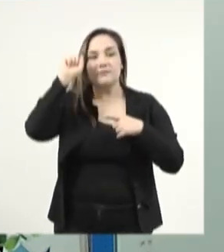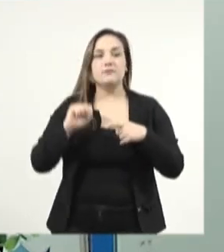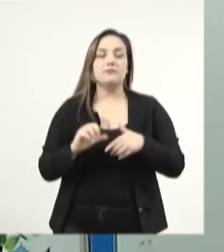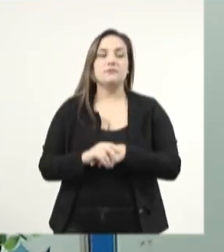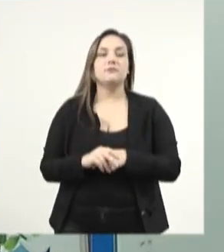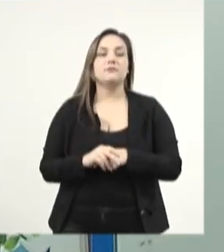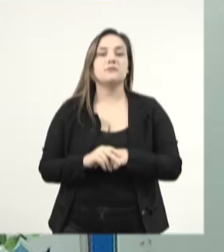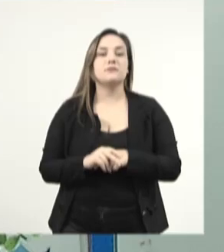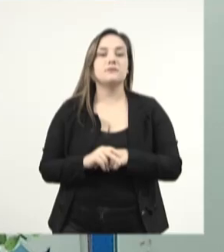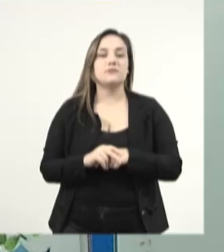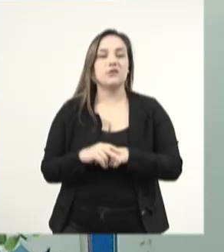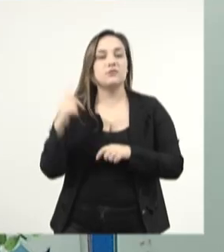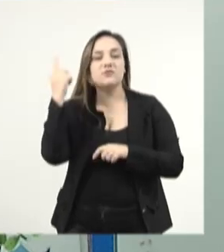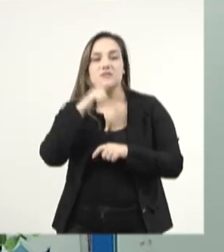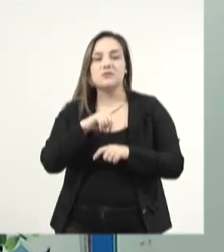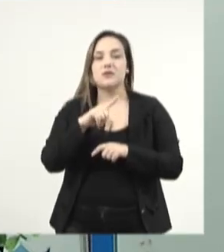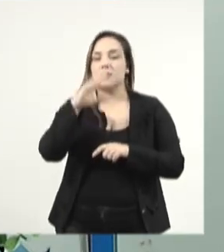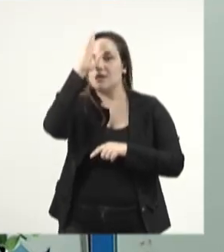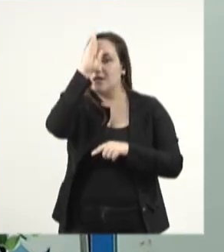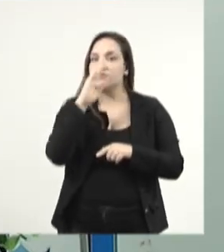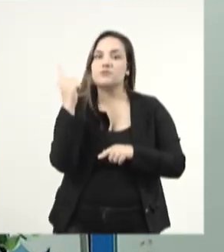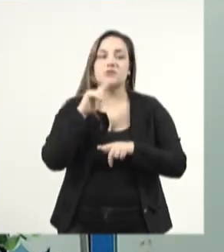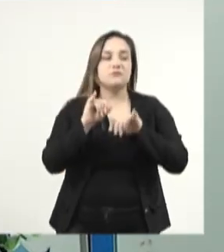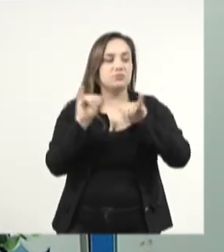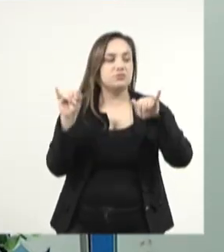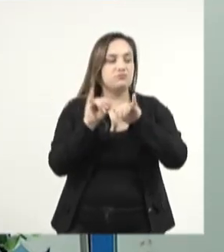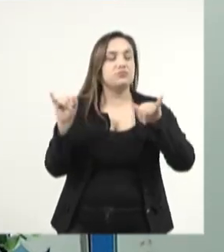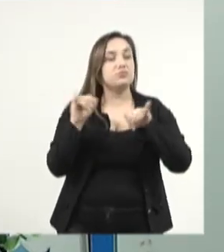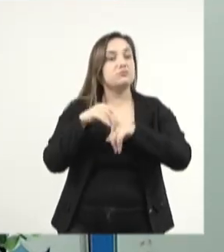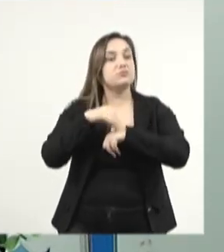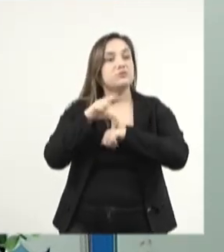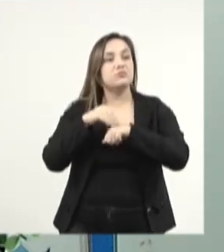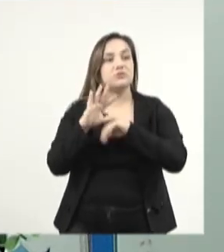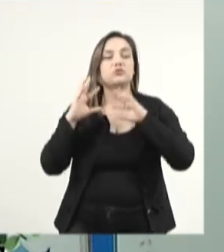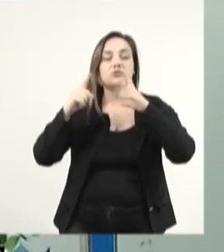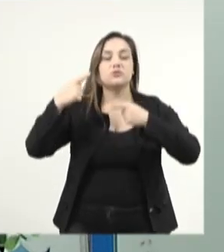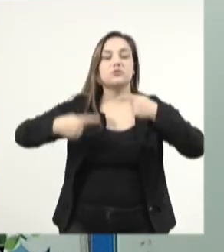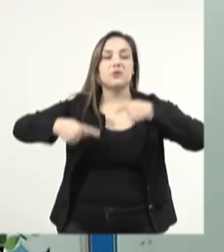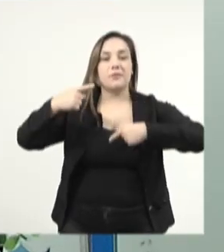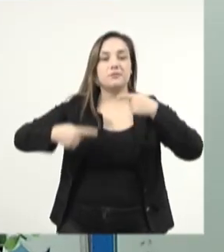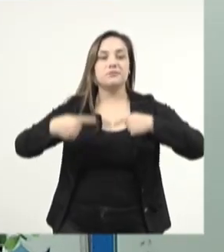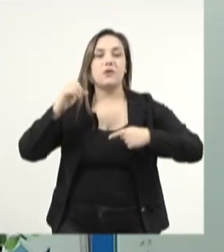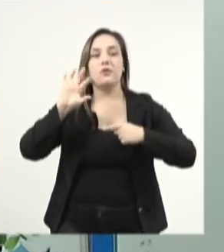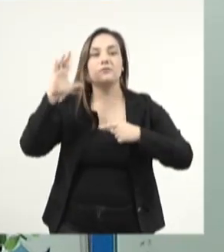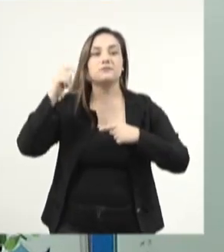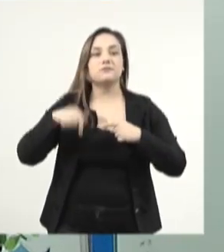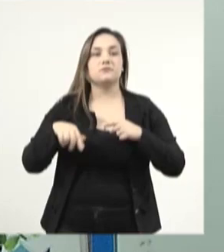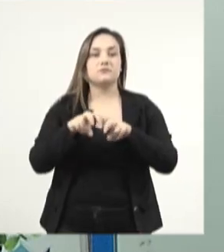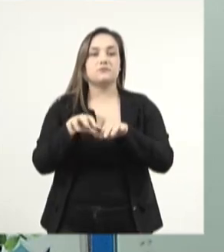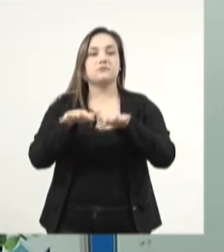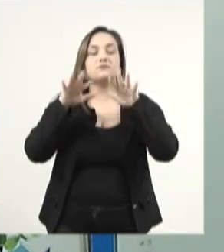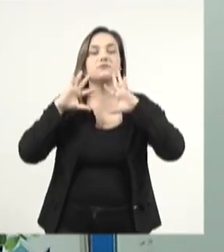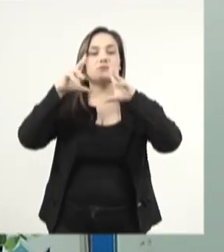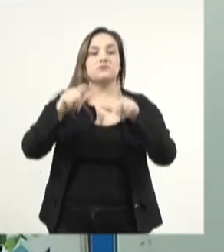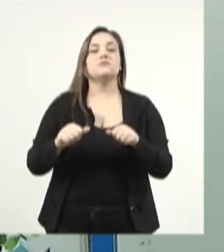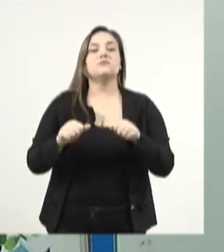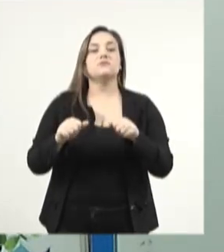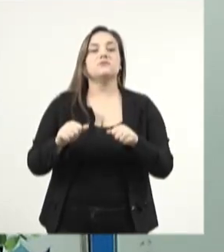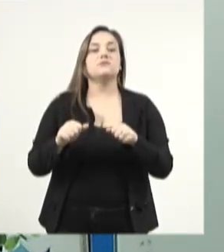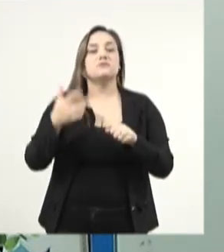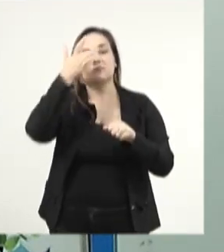sul-mato-grossense, democratizando o acesso à informação, a todos os debates que acontecem aqui no plenário, para que todo mundo